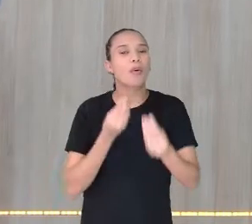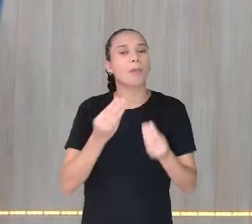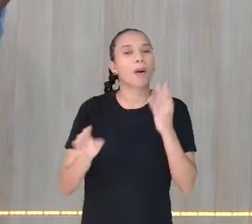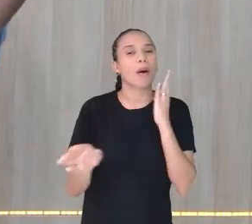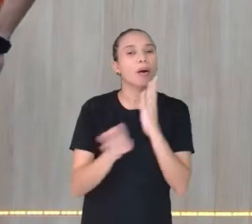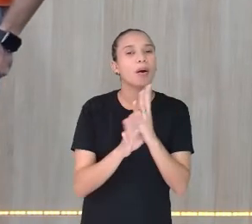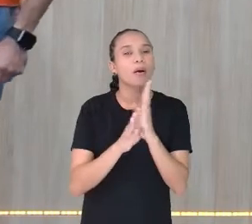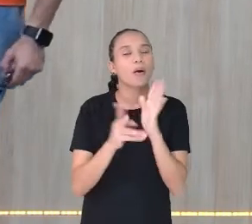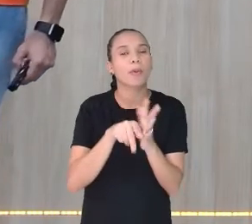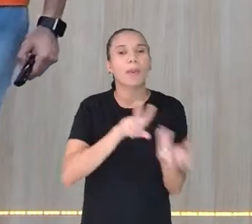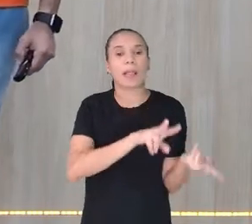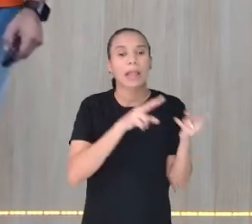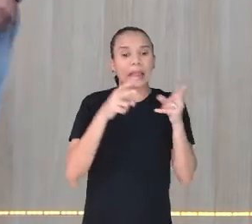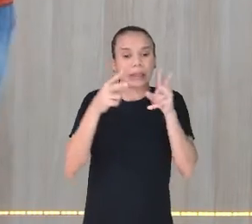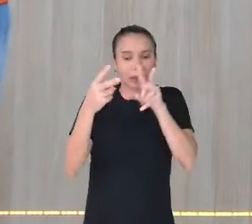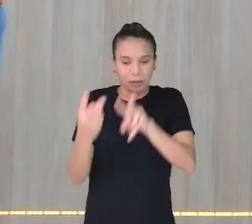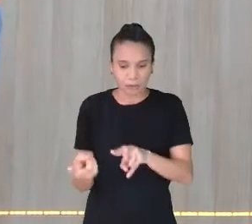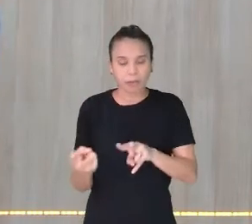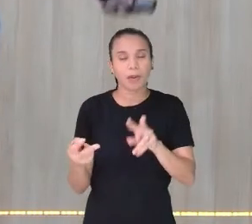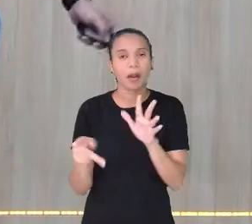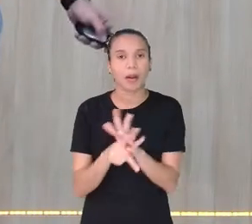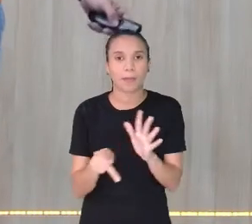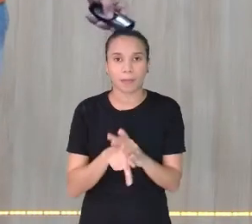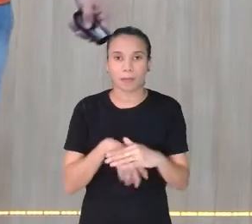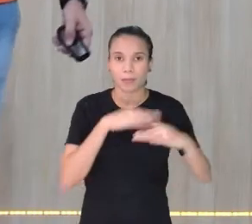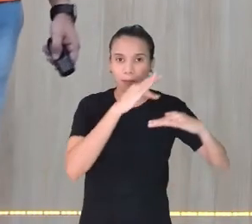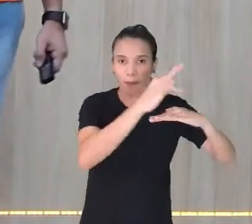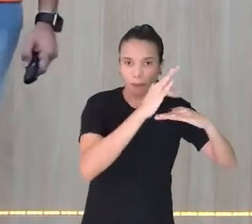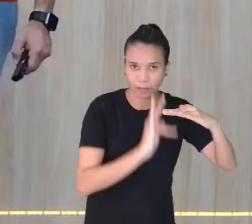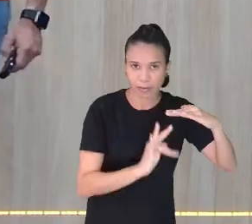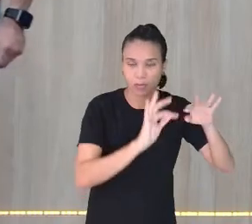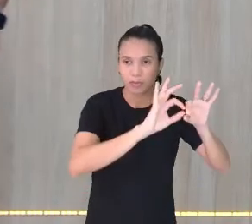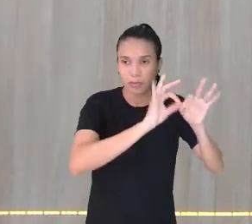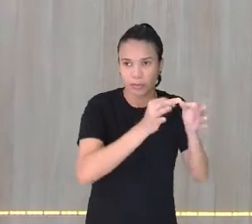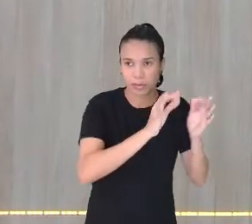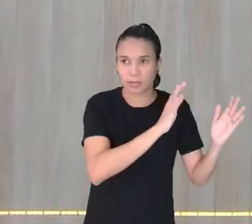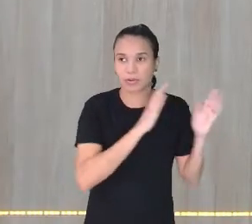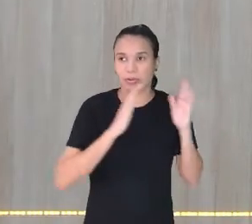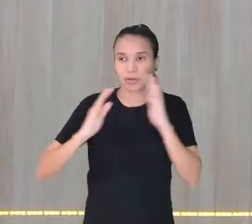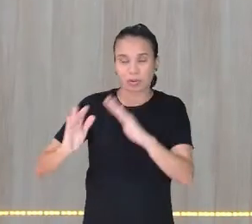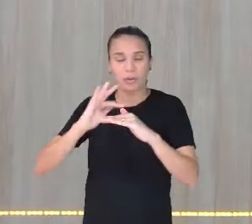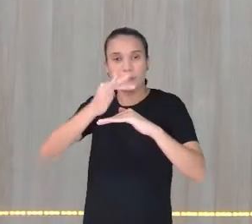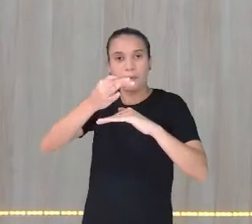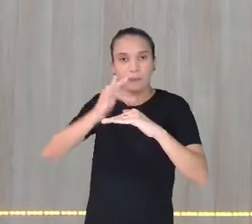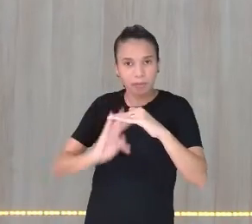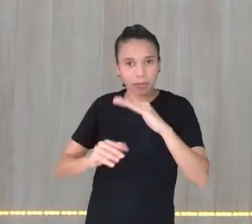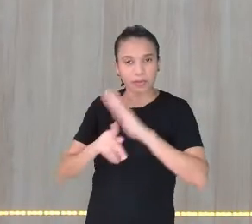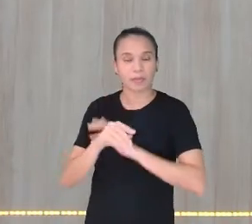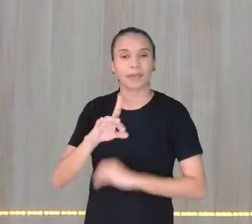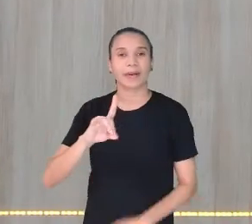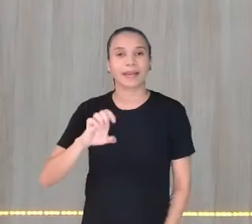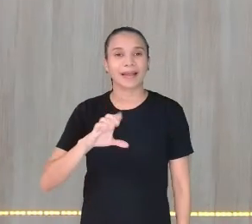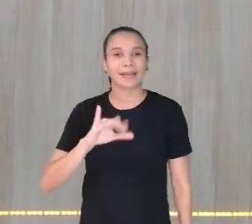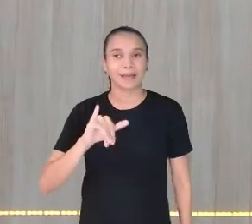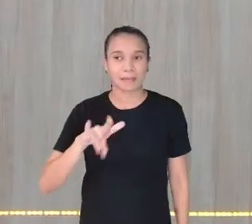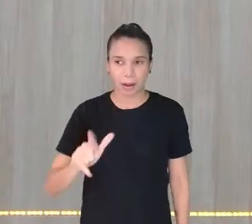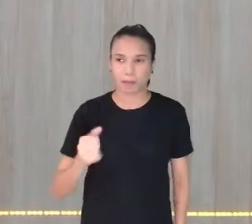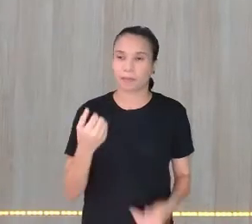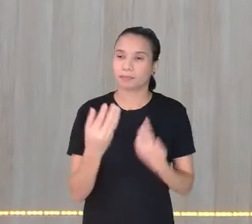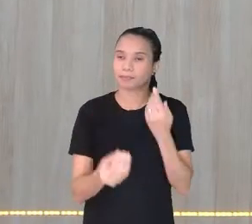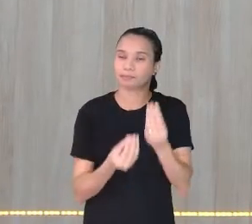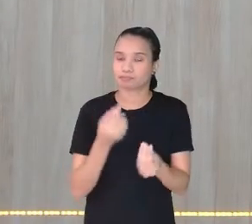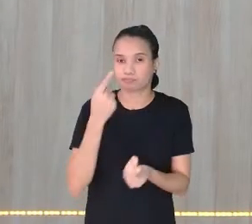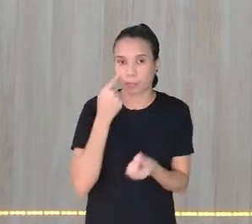faz para transformar uma fração ordinária em uma fração decimal? Pode notar aqui, ó, que eu